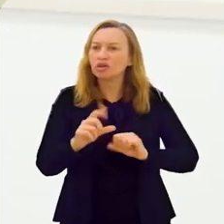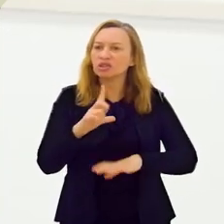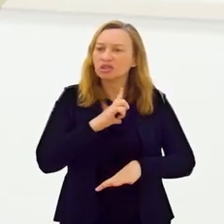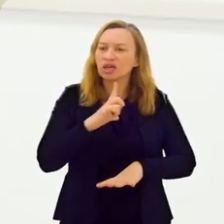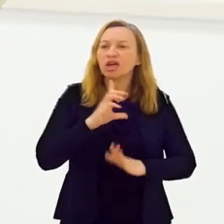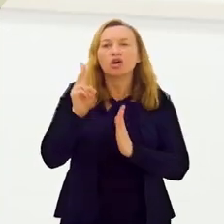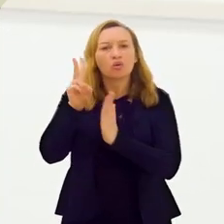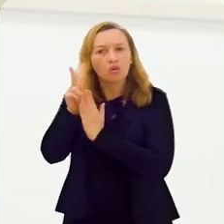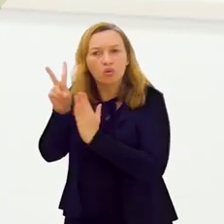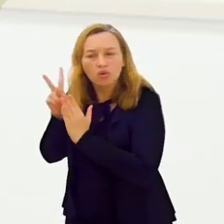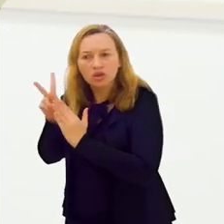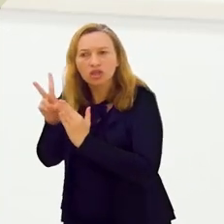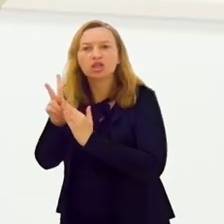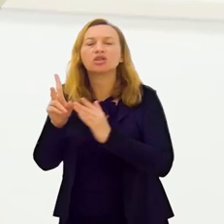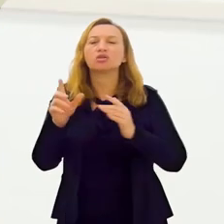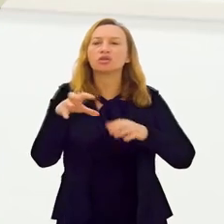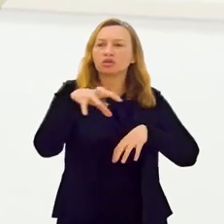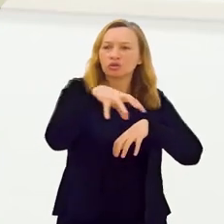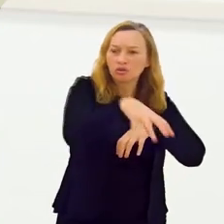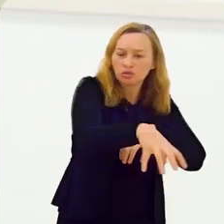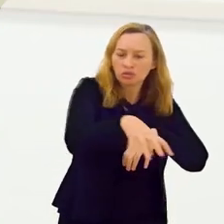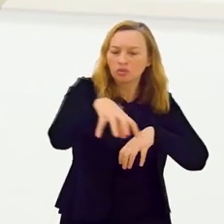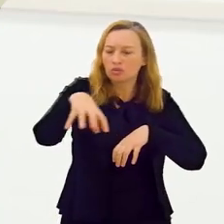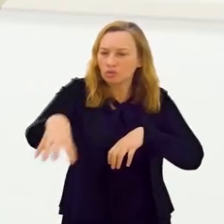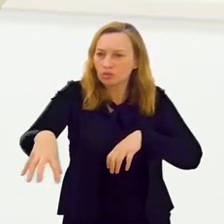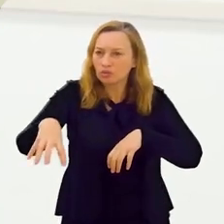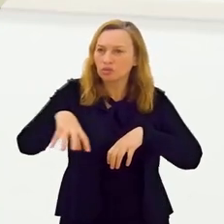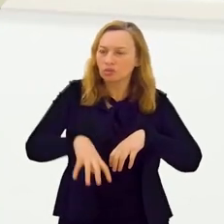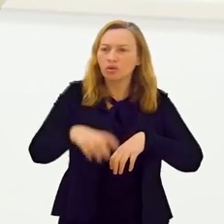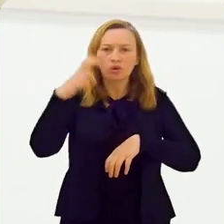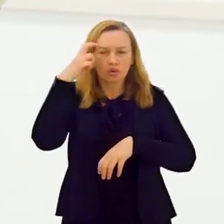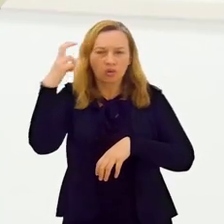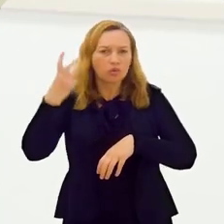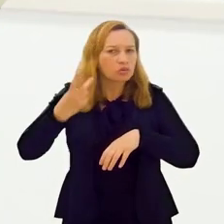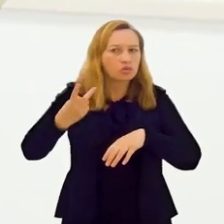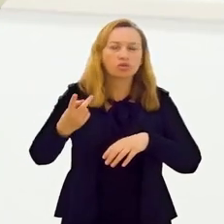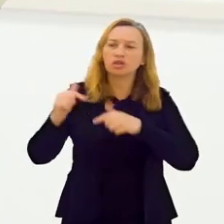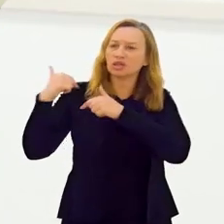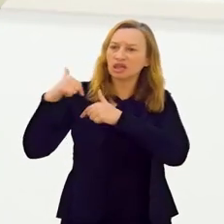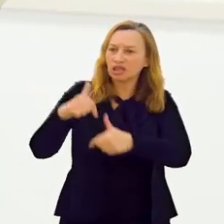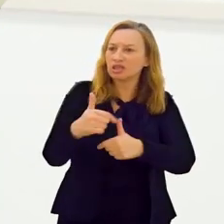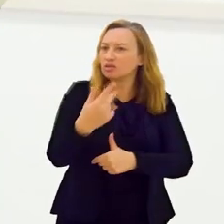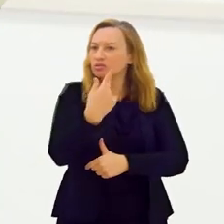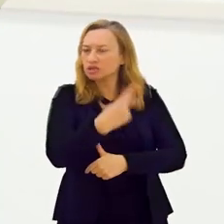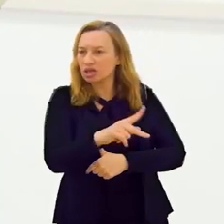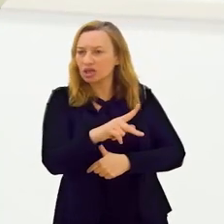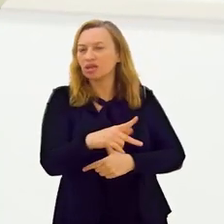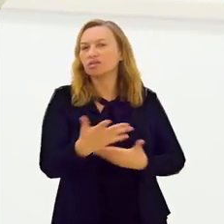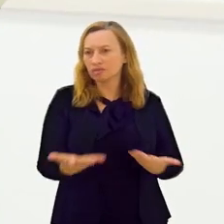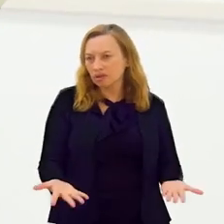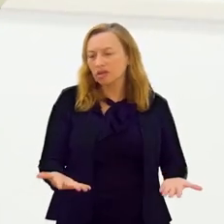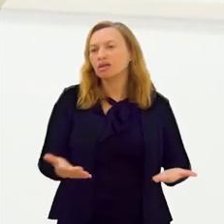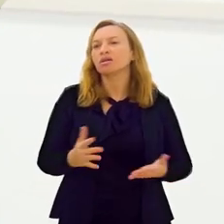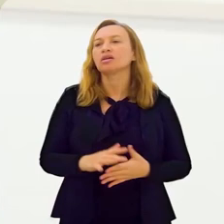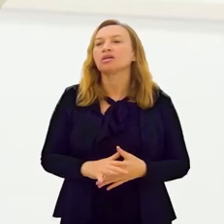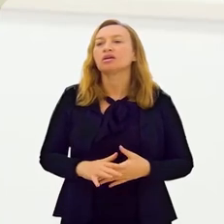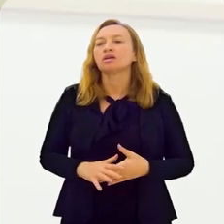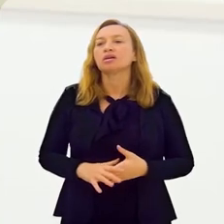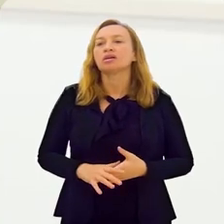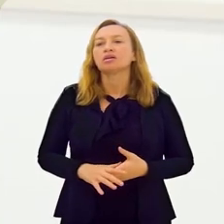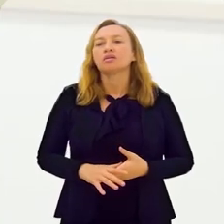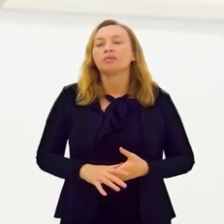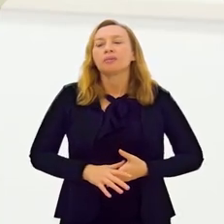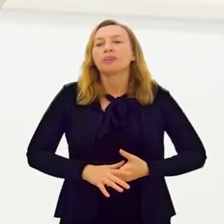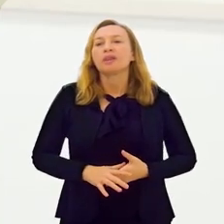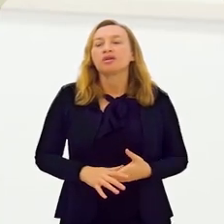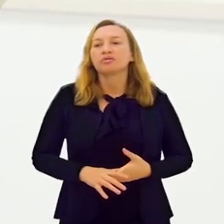forem, podem viver como um indígena, no habitat dele, nos costumes dele, nas tradições dele, durante algum